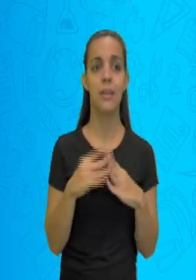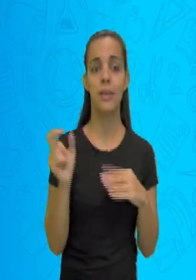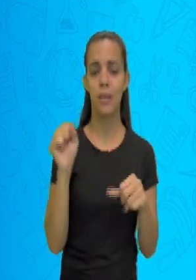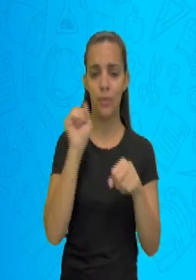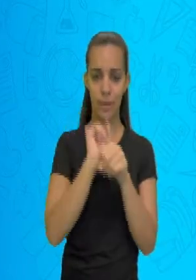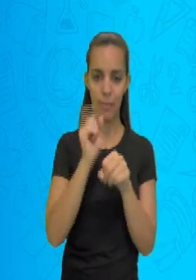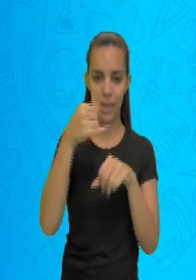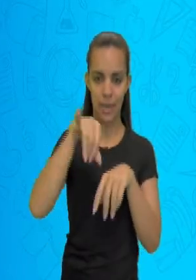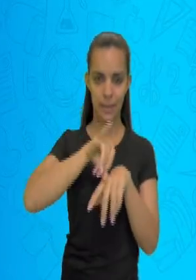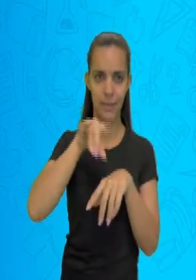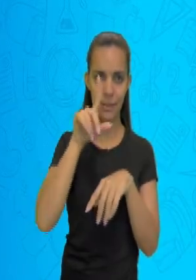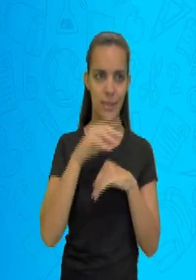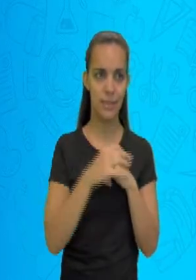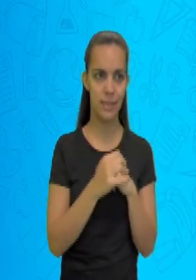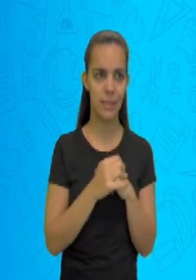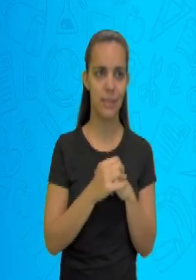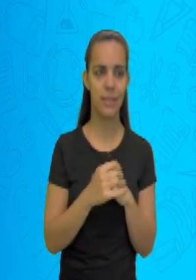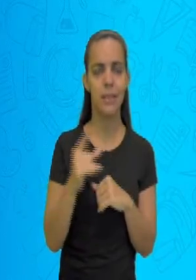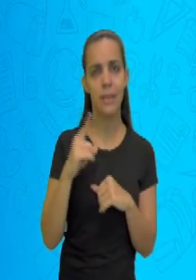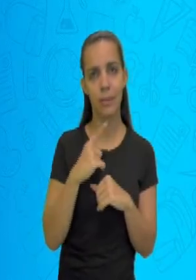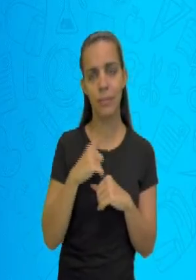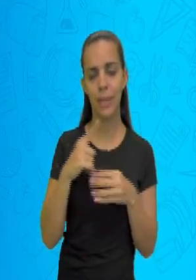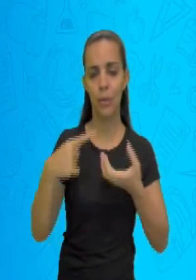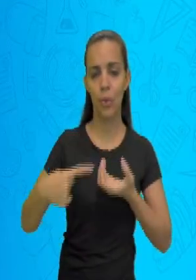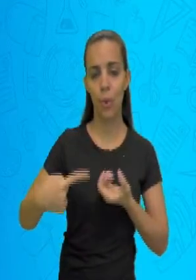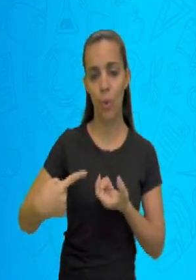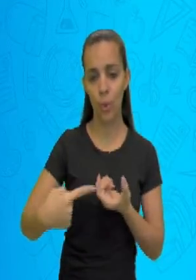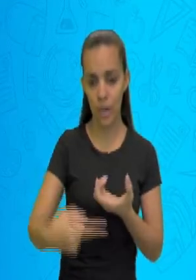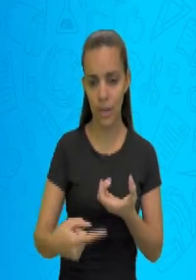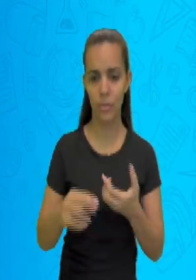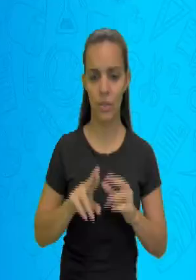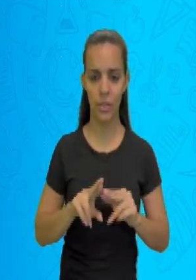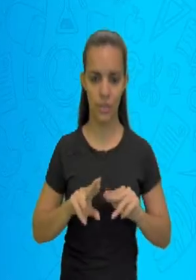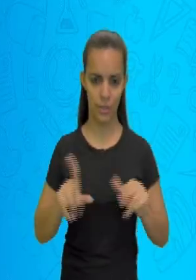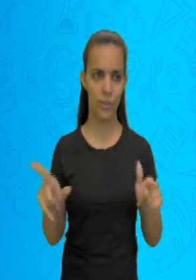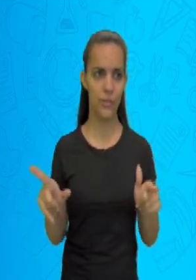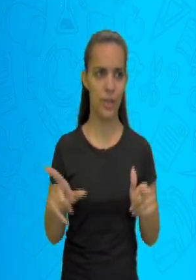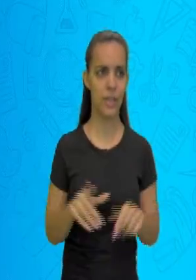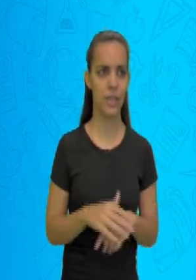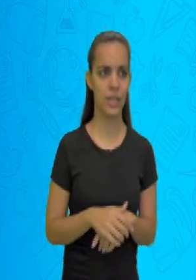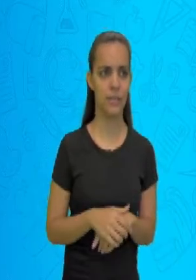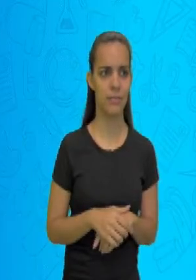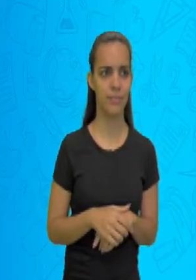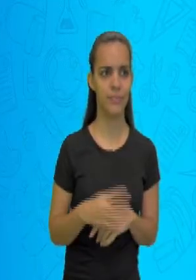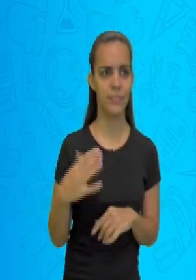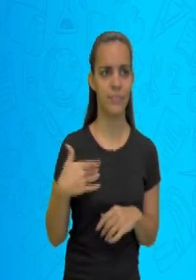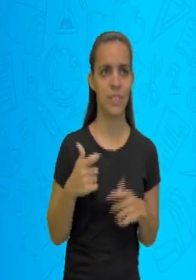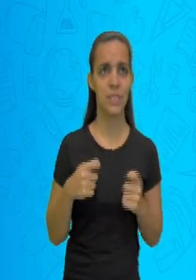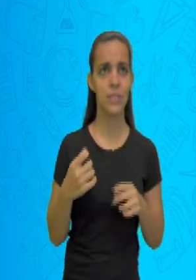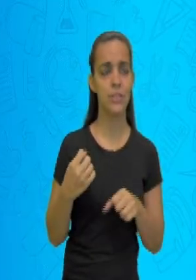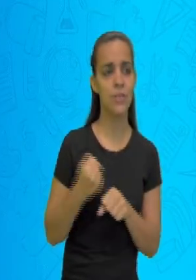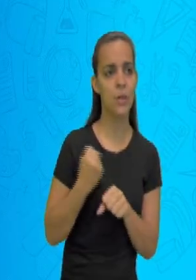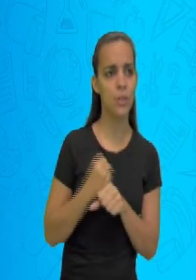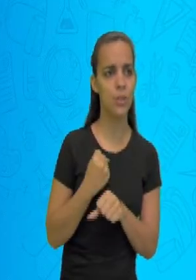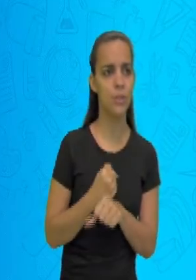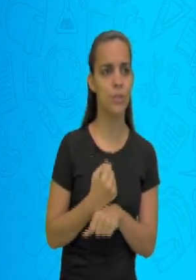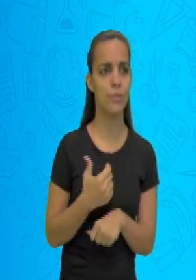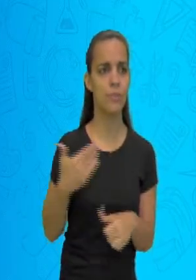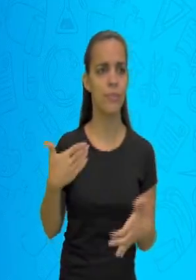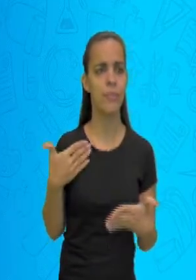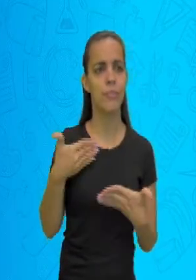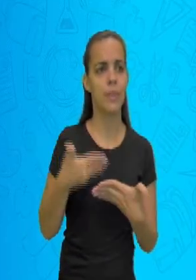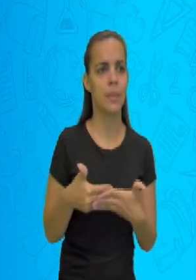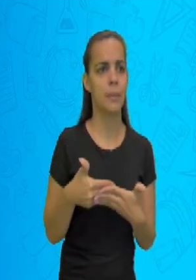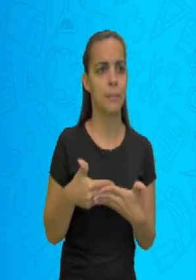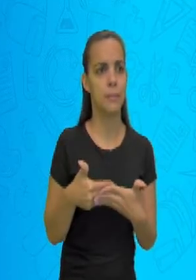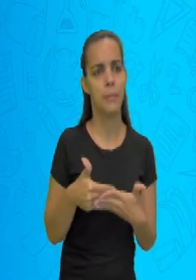de clima, ela tem que ser diferente. Se a gente vai construir, sabe onde? Perto